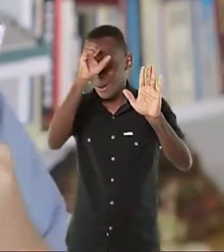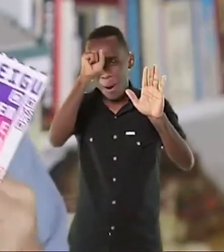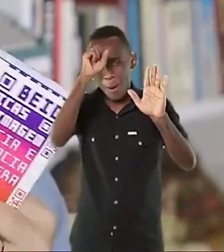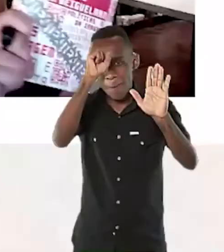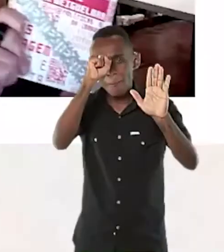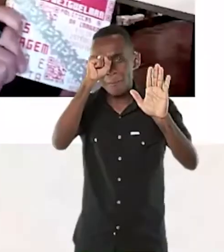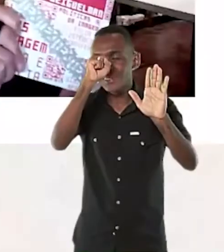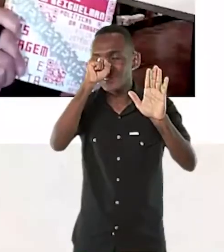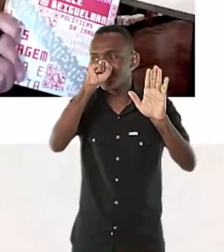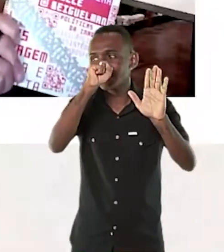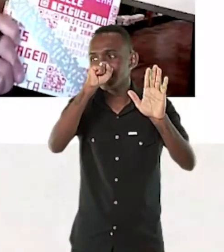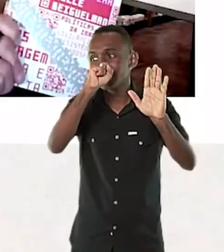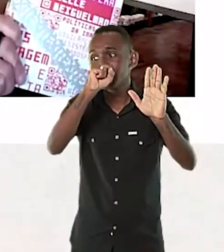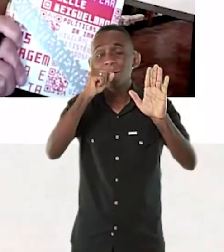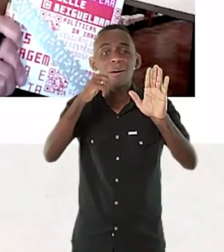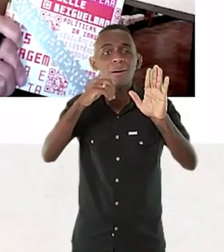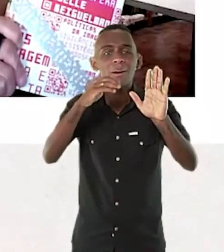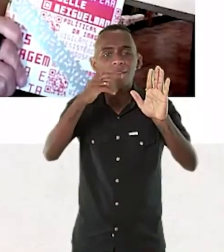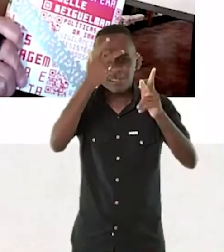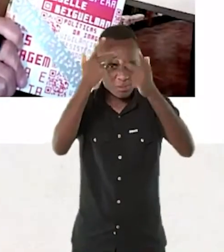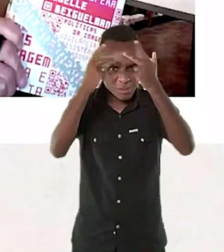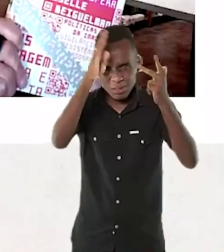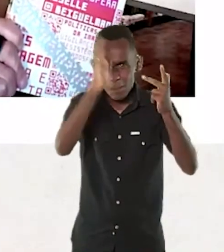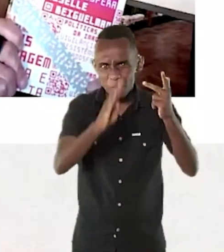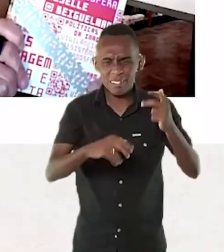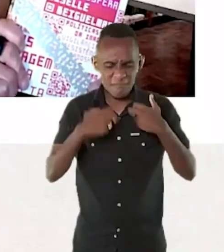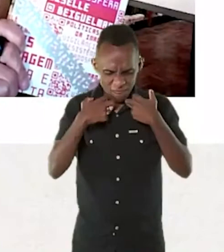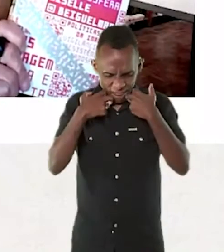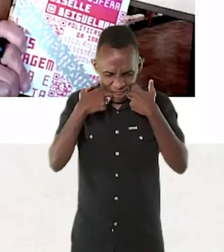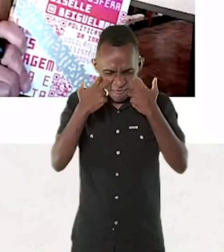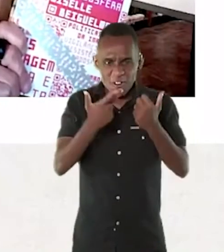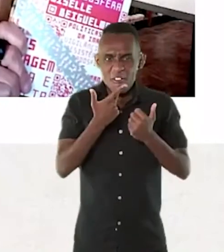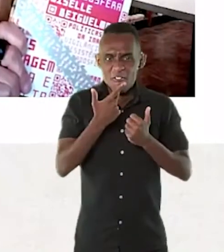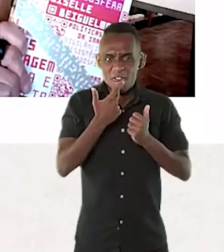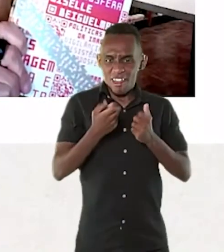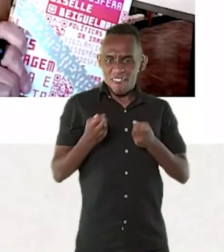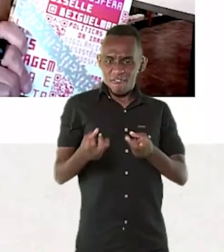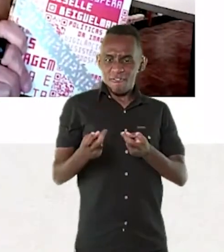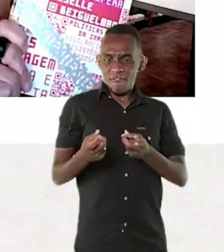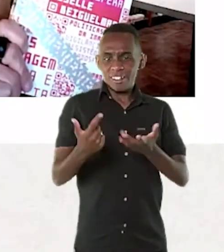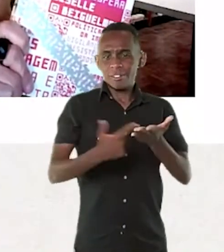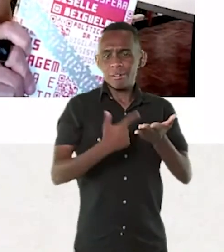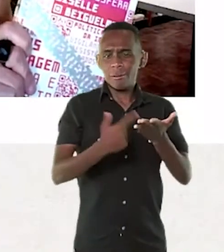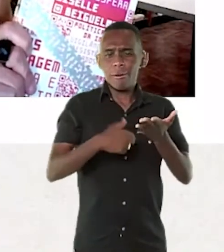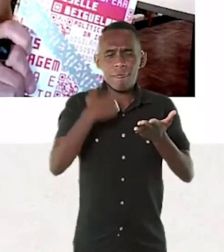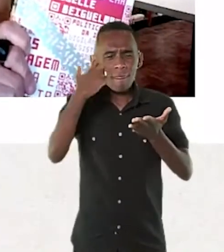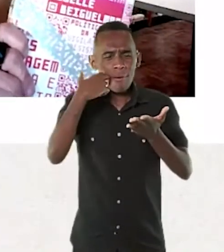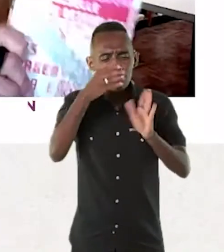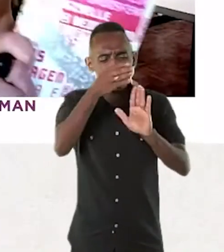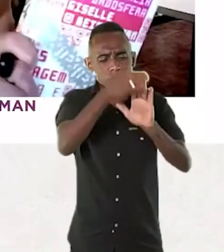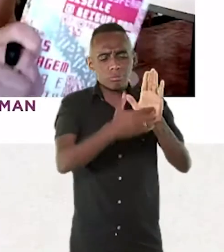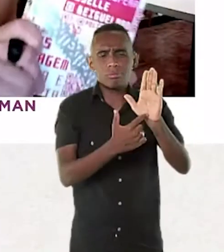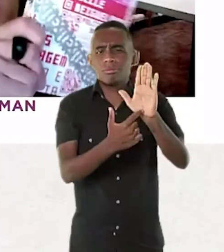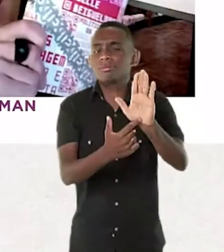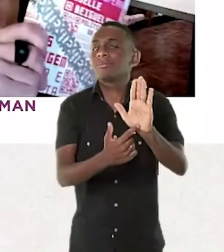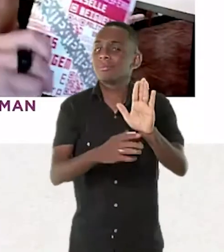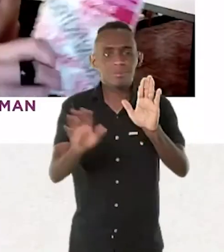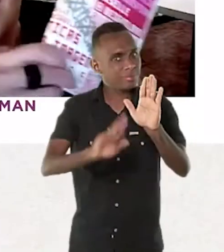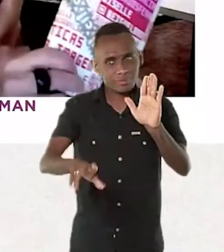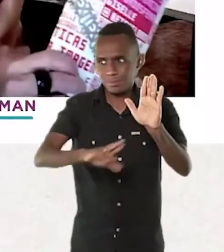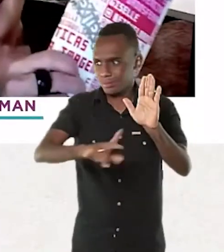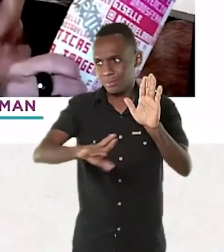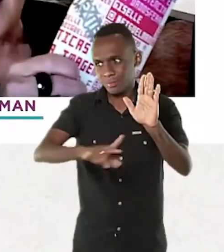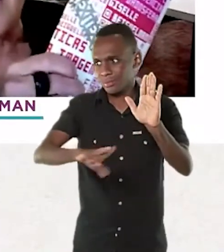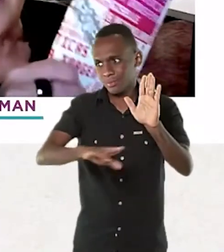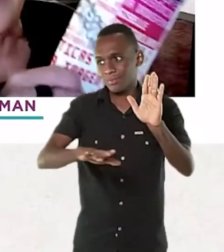né? O brasileiro tem vergonha de falar que está vendendo livro, vergonha de mostrar a capa. O escritor fala assim, não, estou aqui, mas meu livro aqui não quer